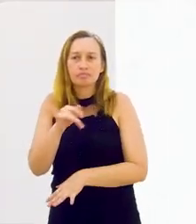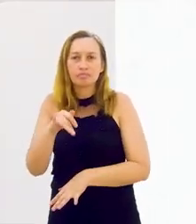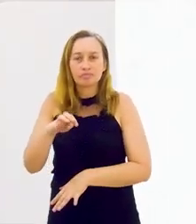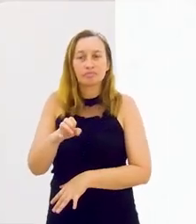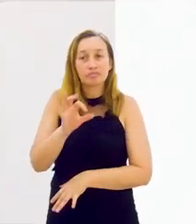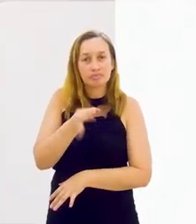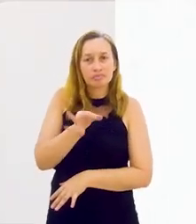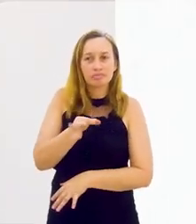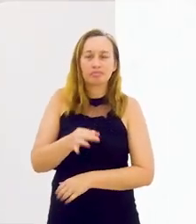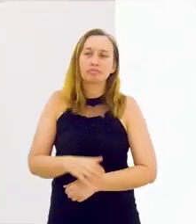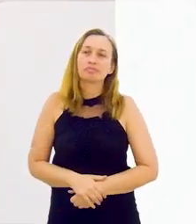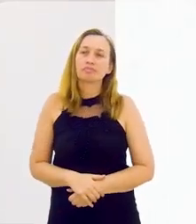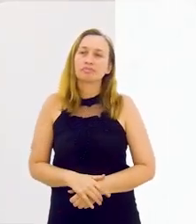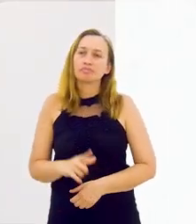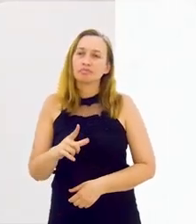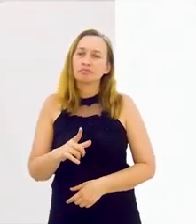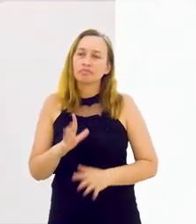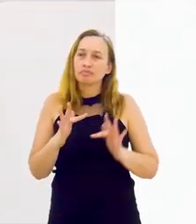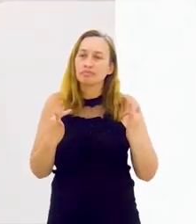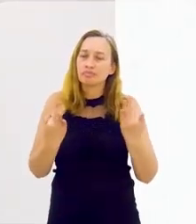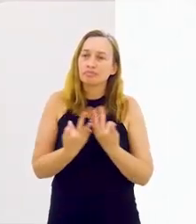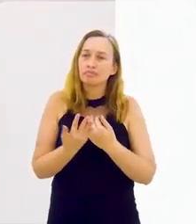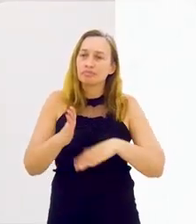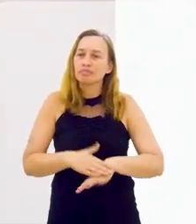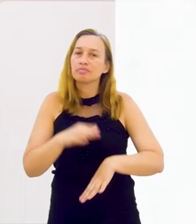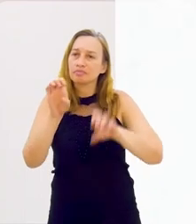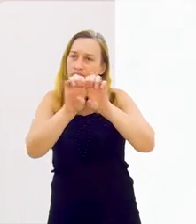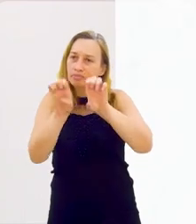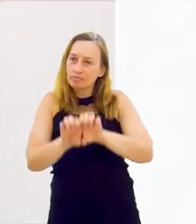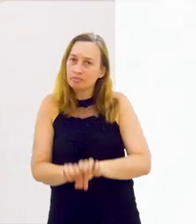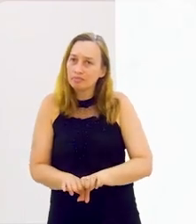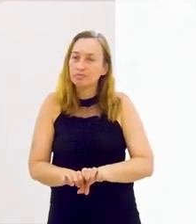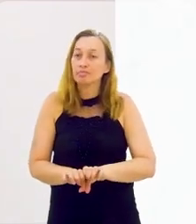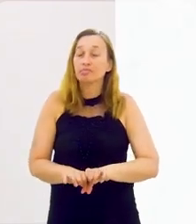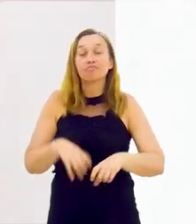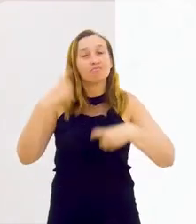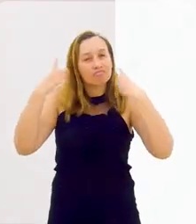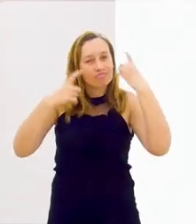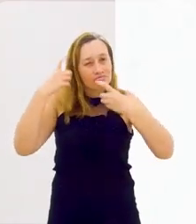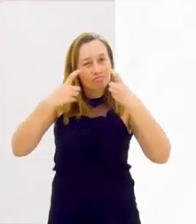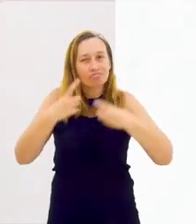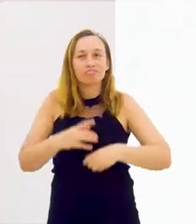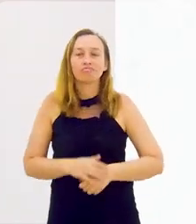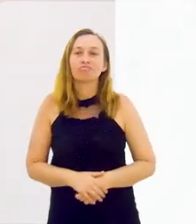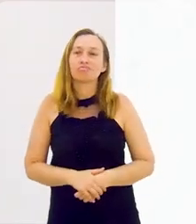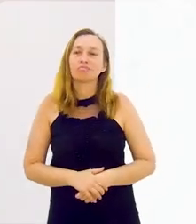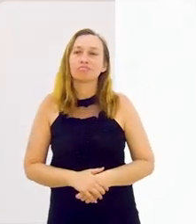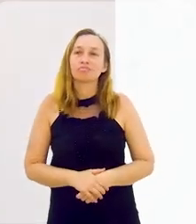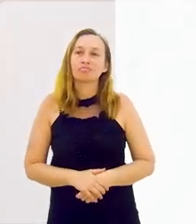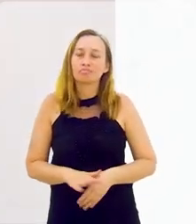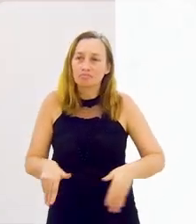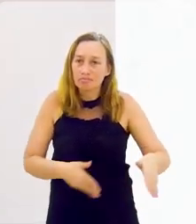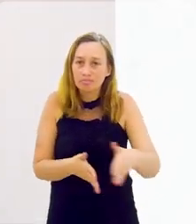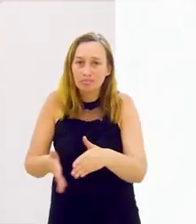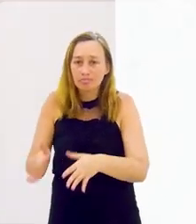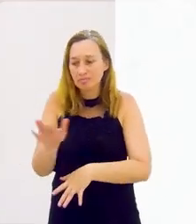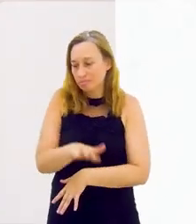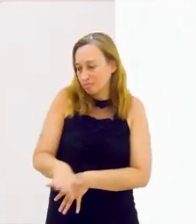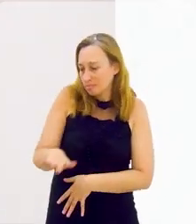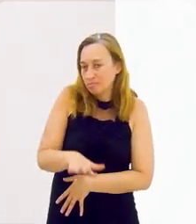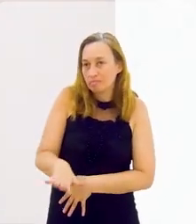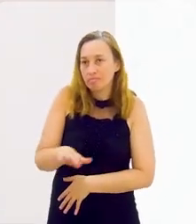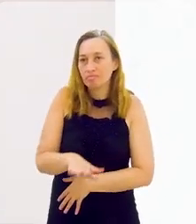com os pais. É nítido quando tem uma família mais estruturada, que se preocupa, né,